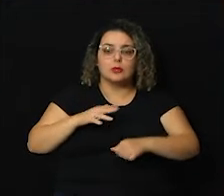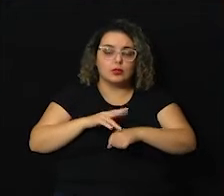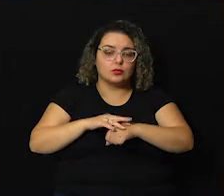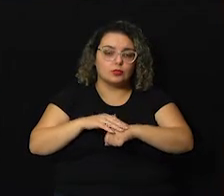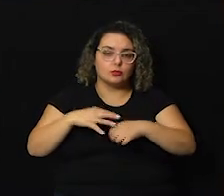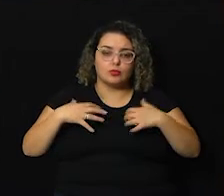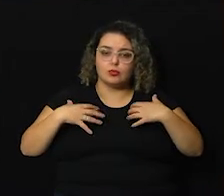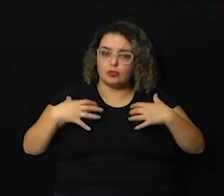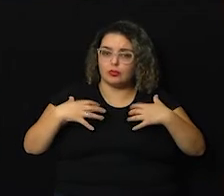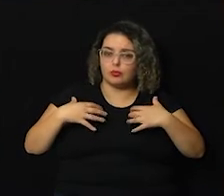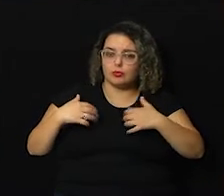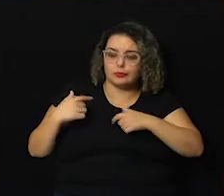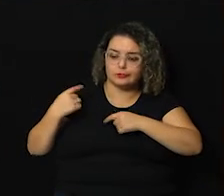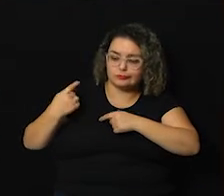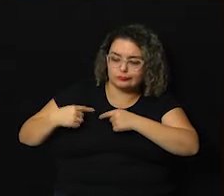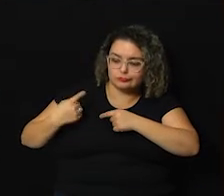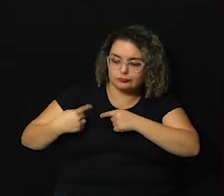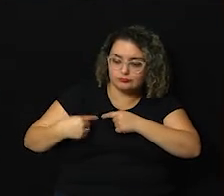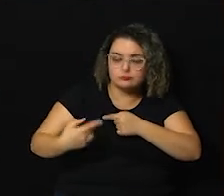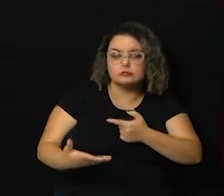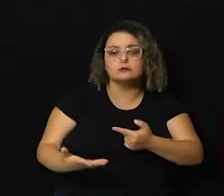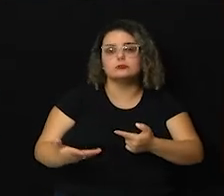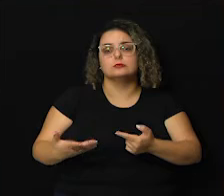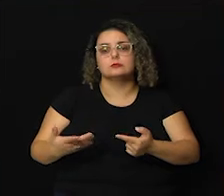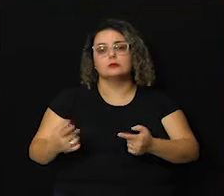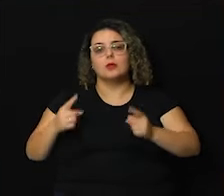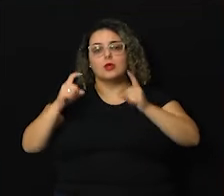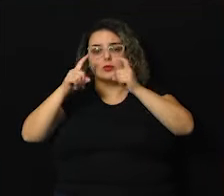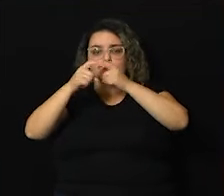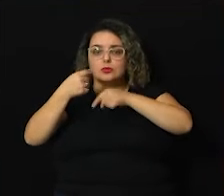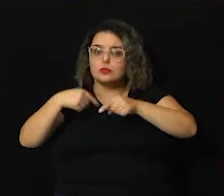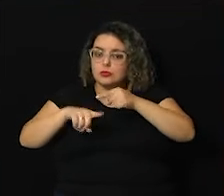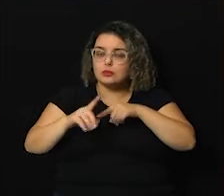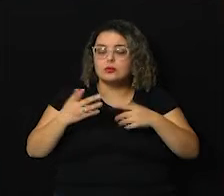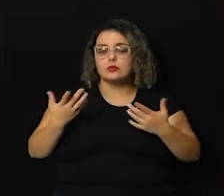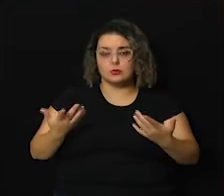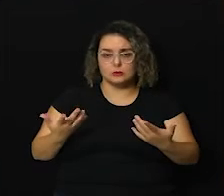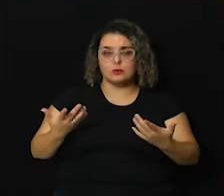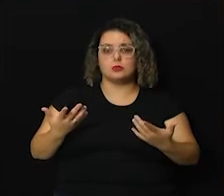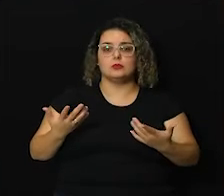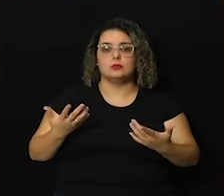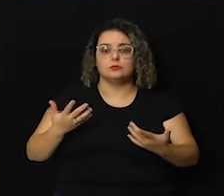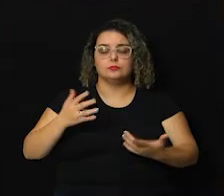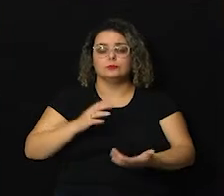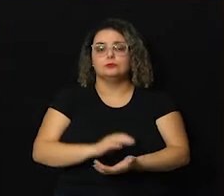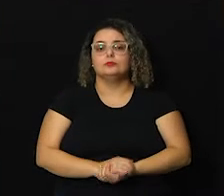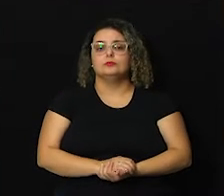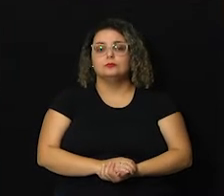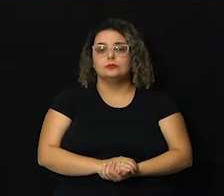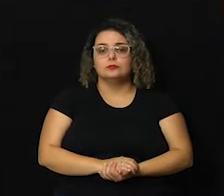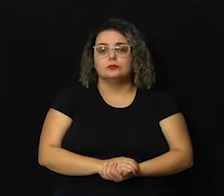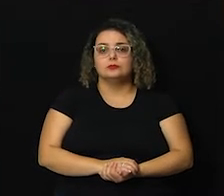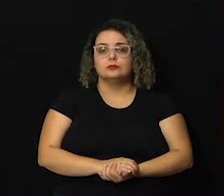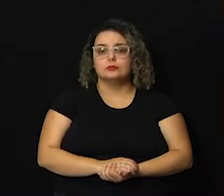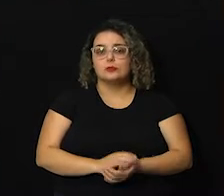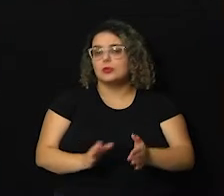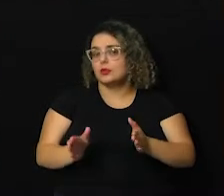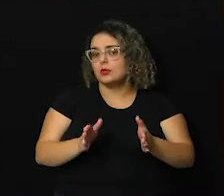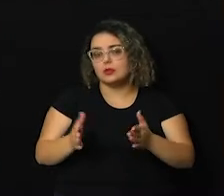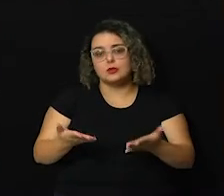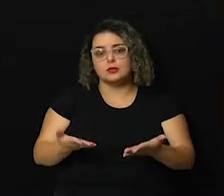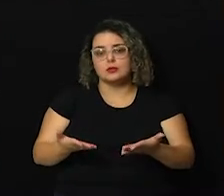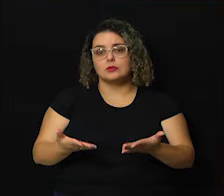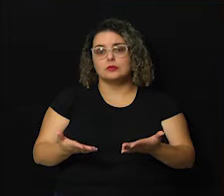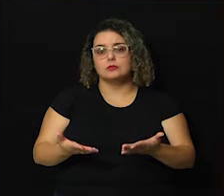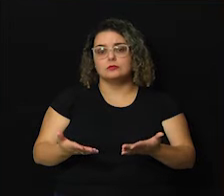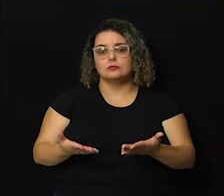pulmonar crônica difícil de se superar, de você ultrapassar. Nessas situações, a